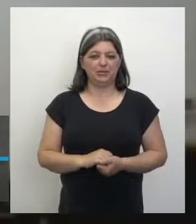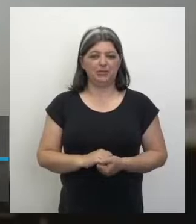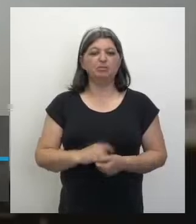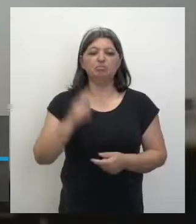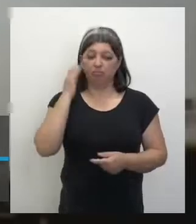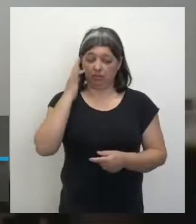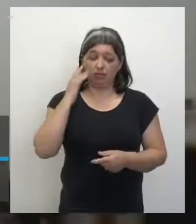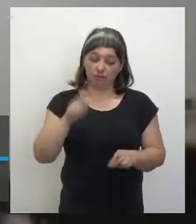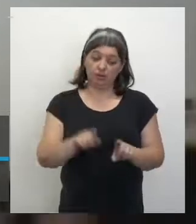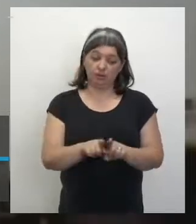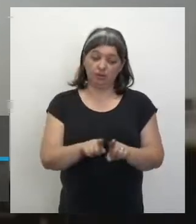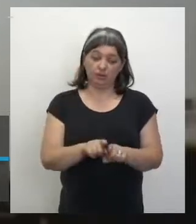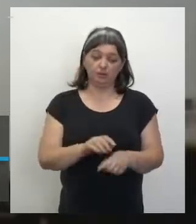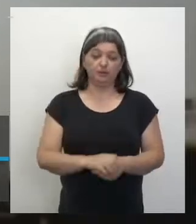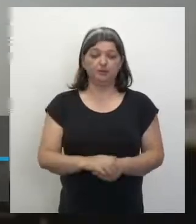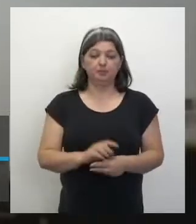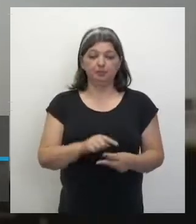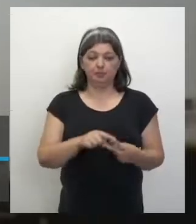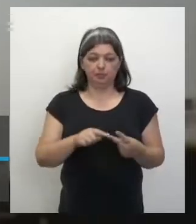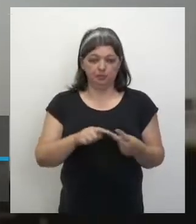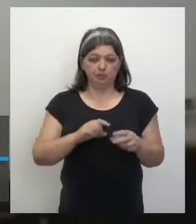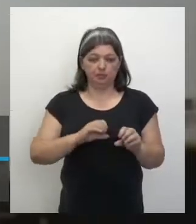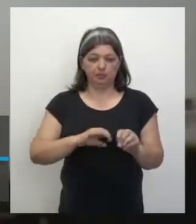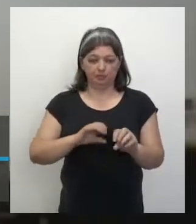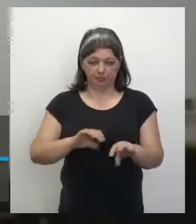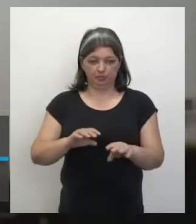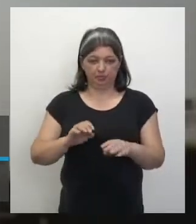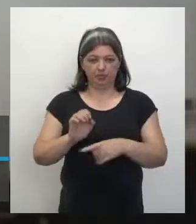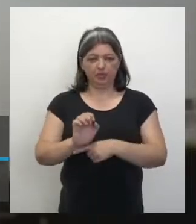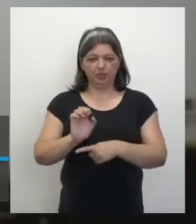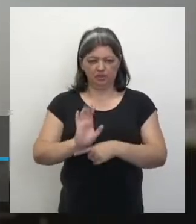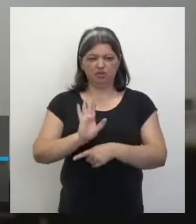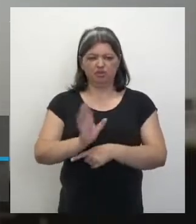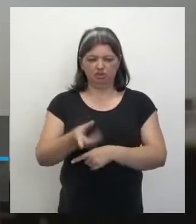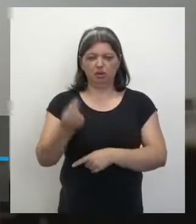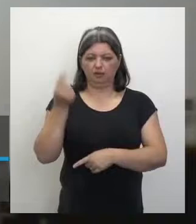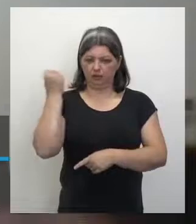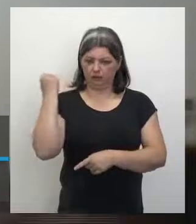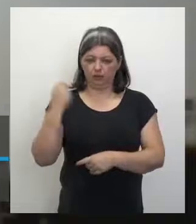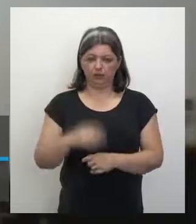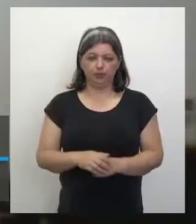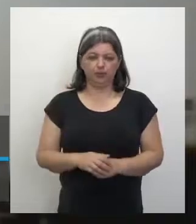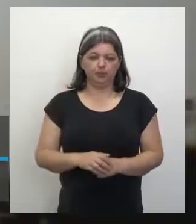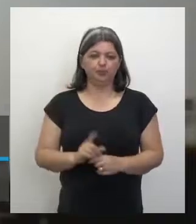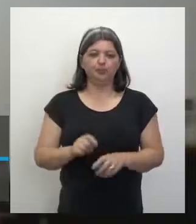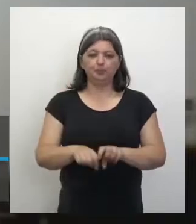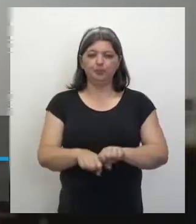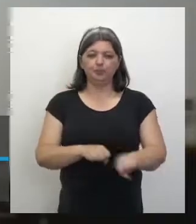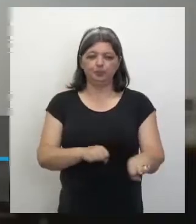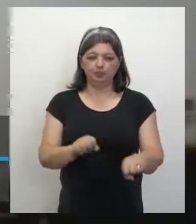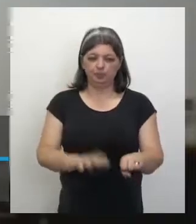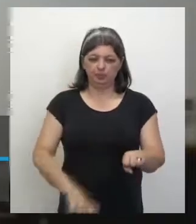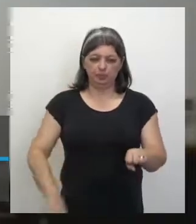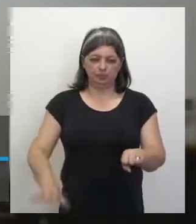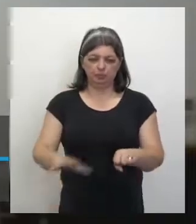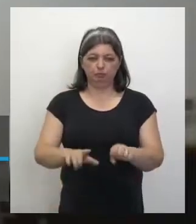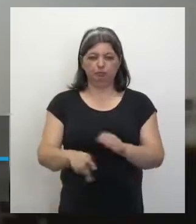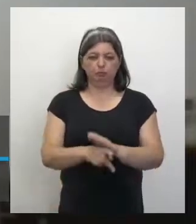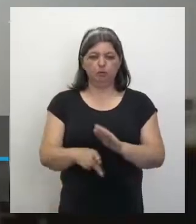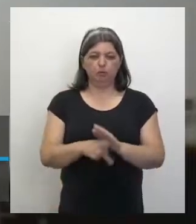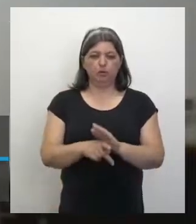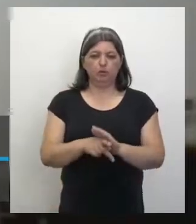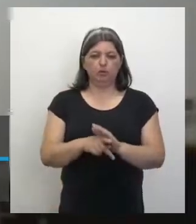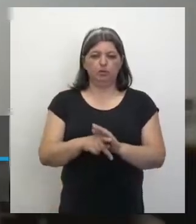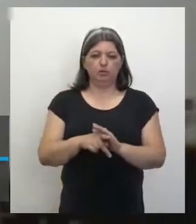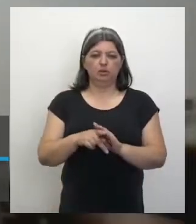filosofia. Então, são as duas disciplinas que eu leciono no estado já faz algum tempo, né? Mas a minha formação mesmo é na área de ciências sociais. Então,